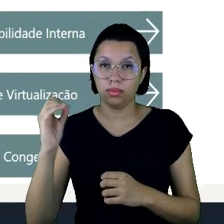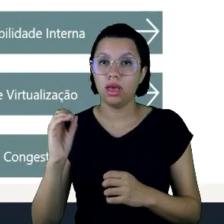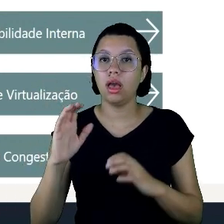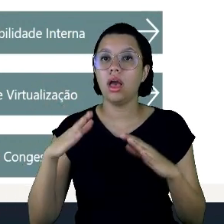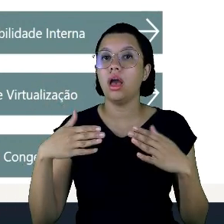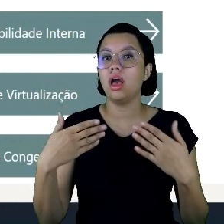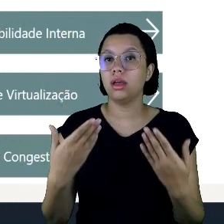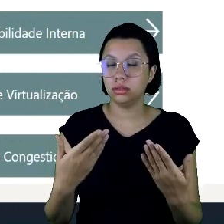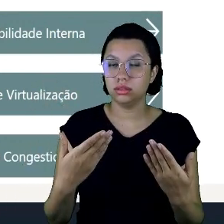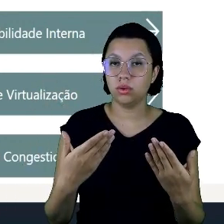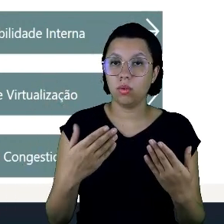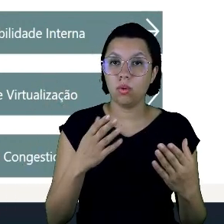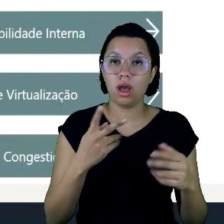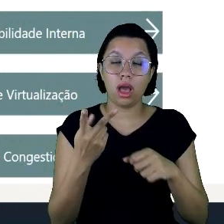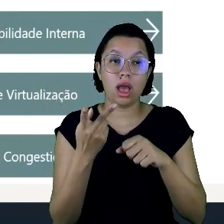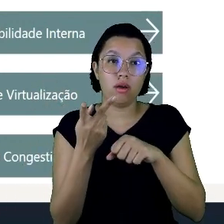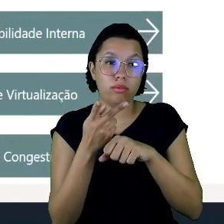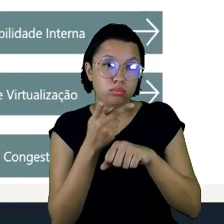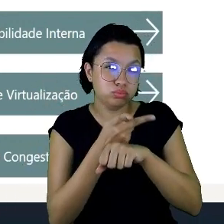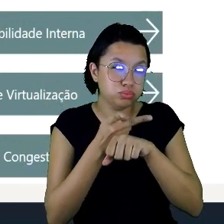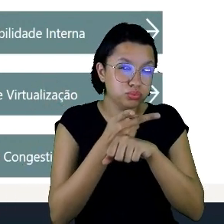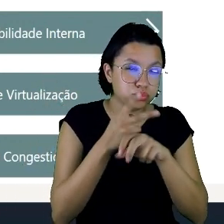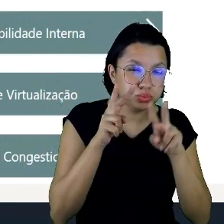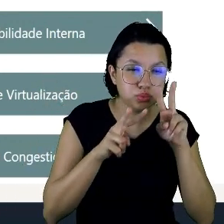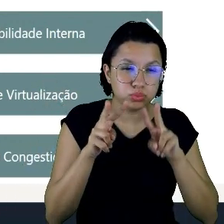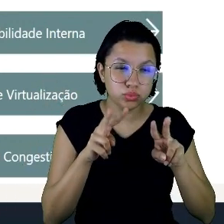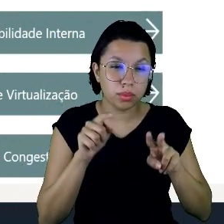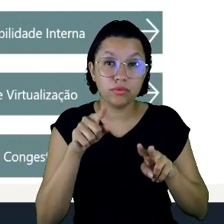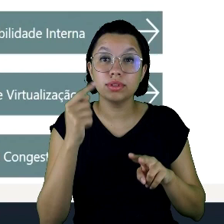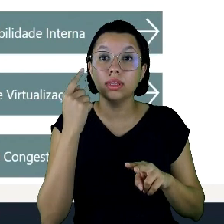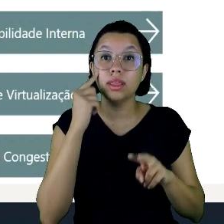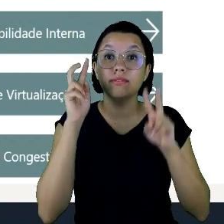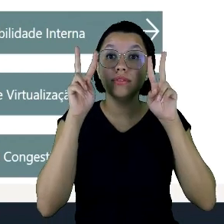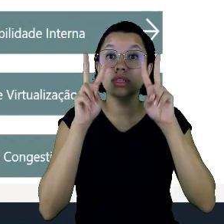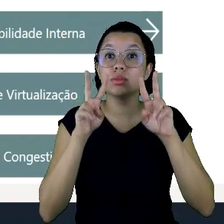entradas e nós vamos navegando para que vocês